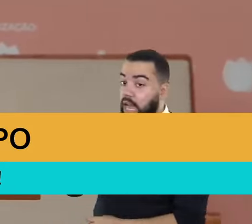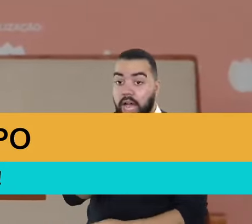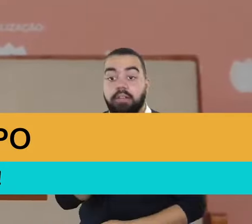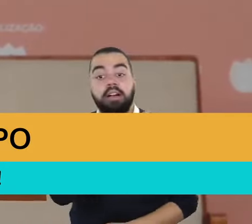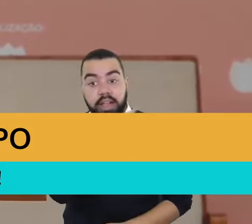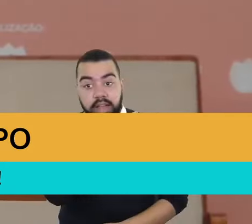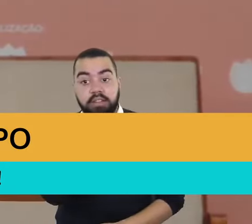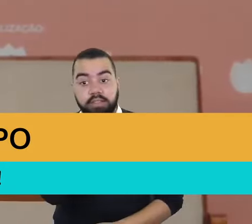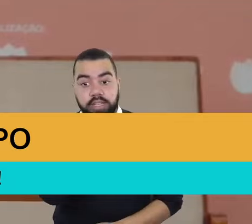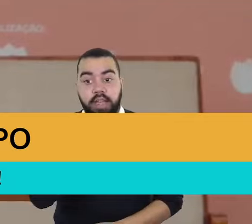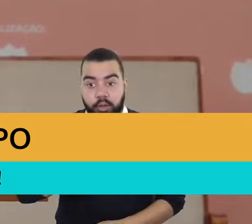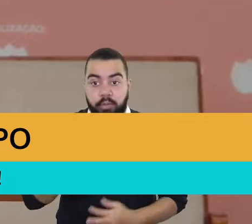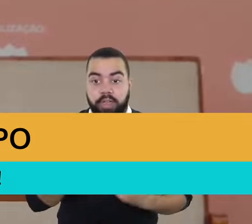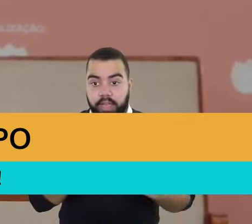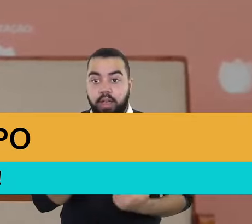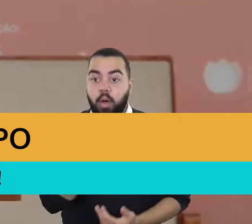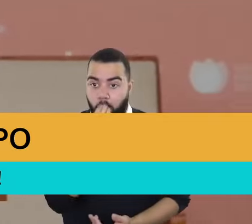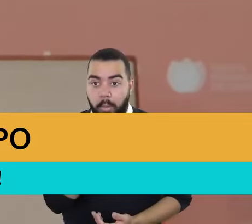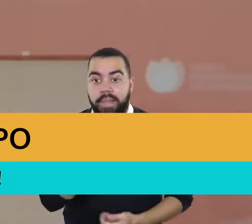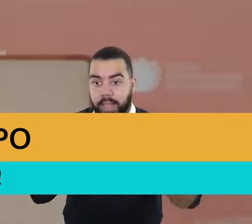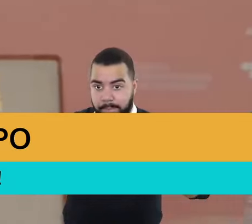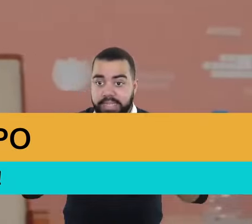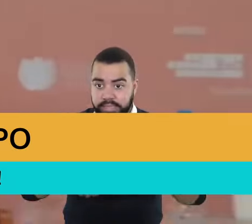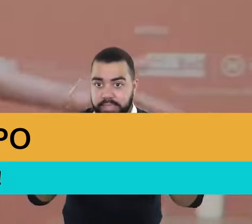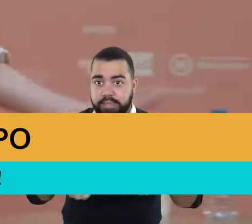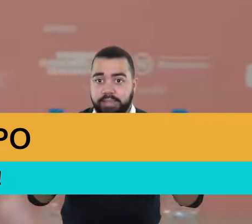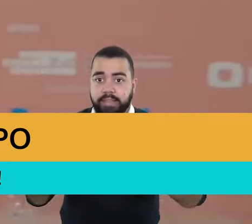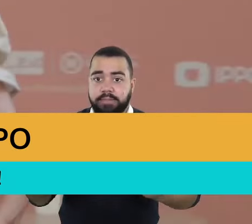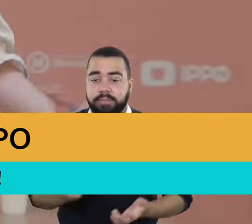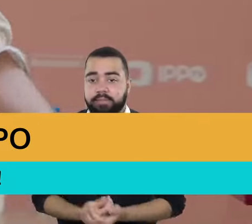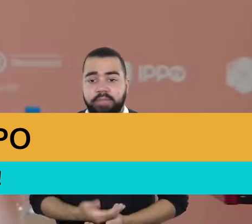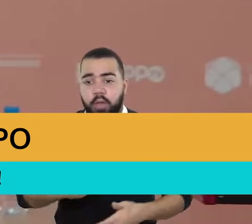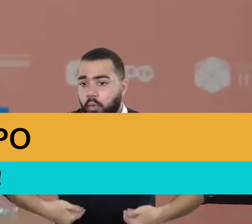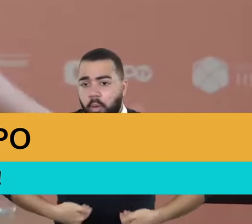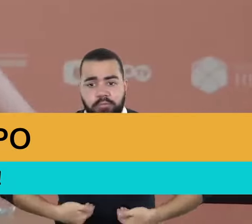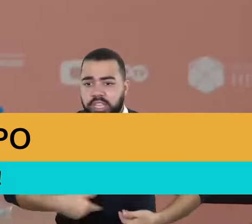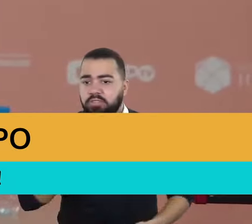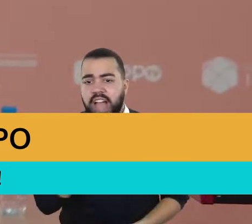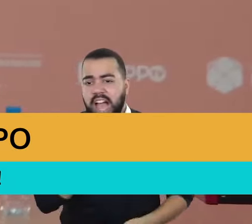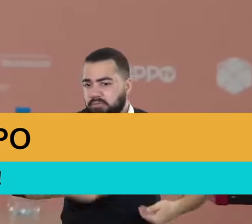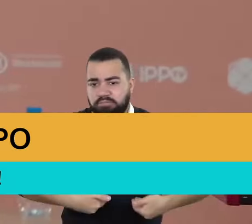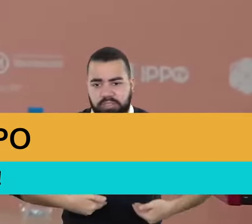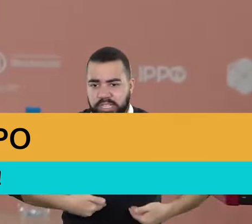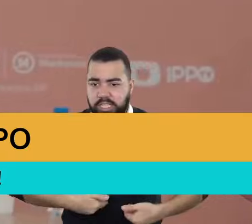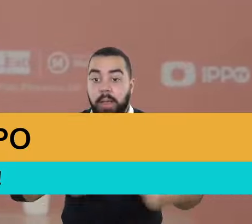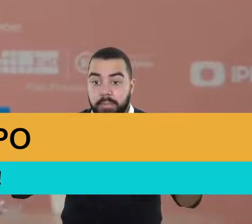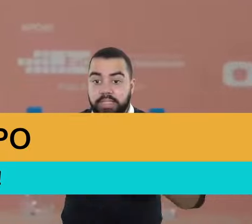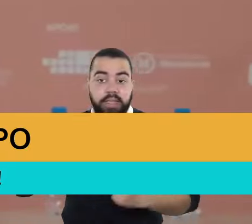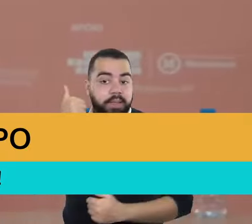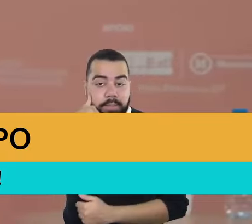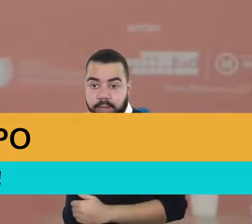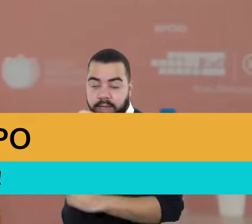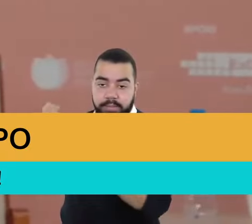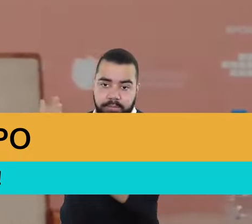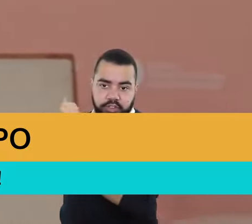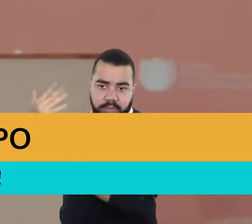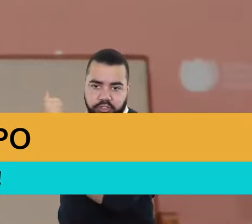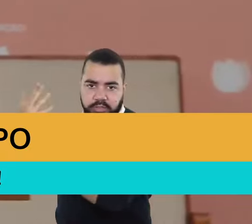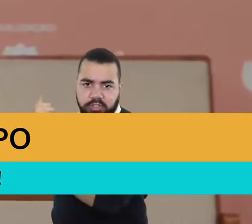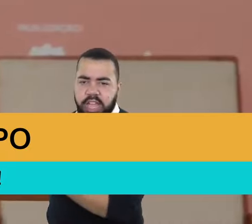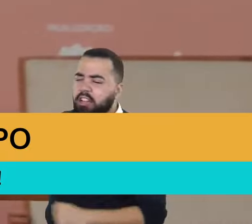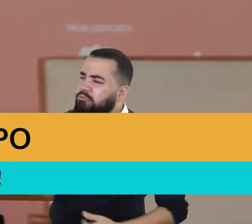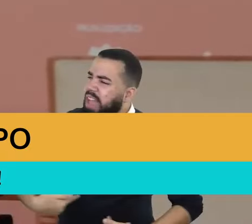não, que eu sou desnutrida. Entendeu? E eu não sinto fome, não sinto sede, não como sozinha, não bebo. Às vezes eu tô assim, aí eu fico, nossa,